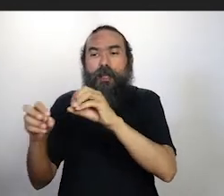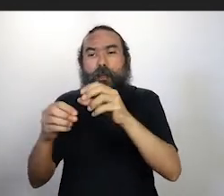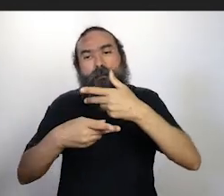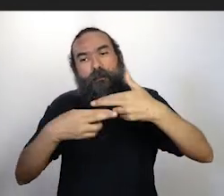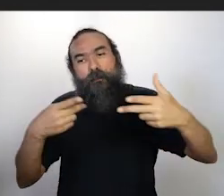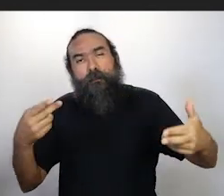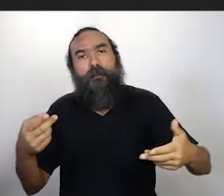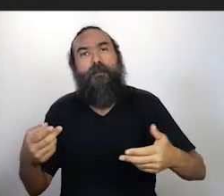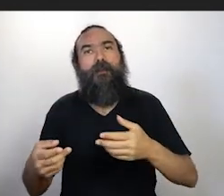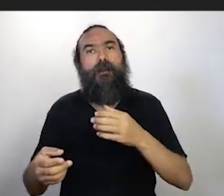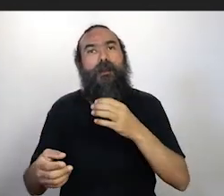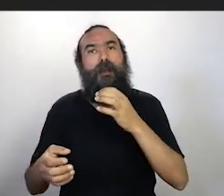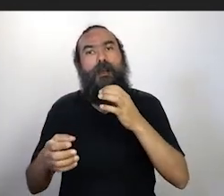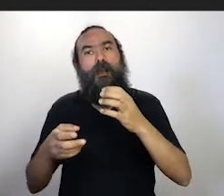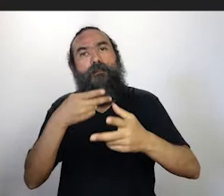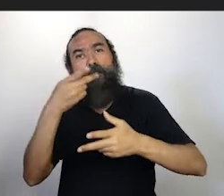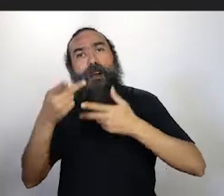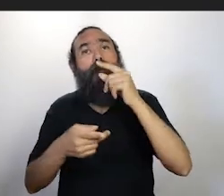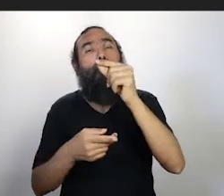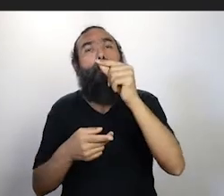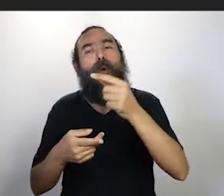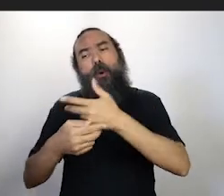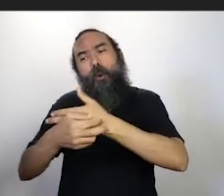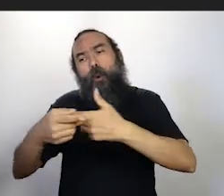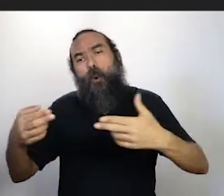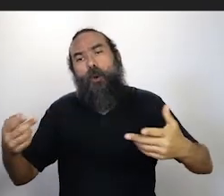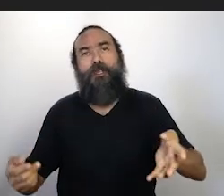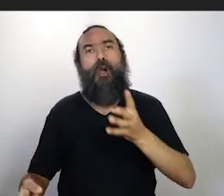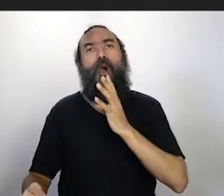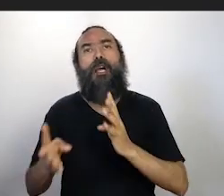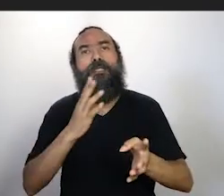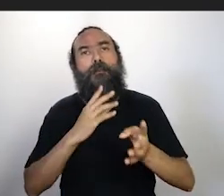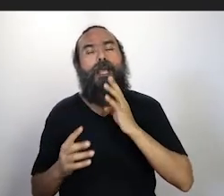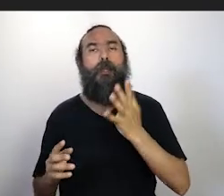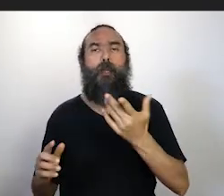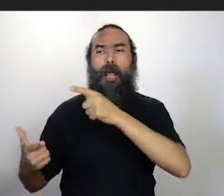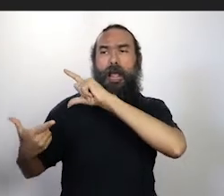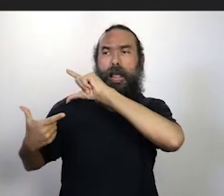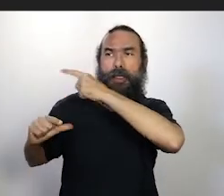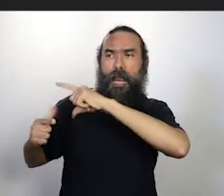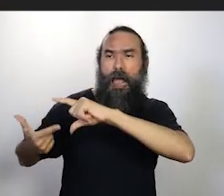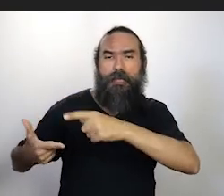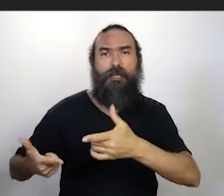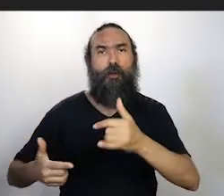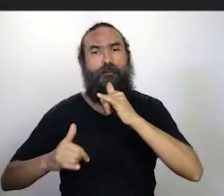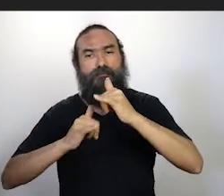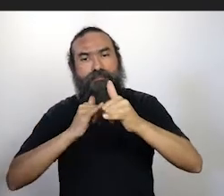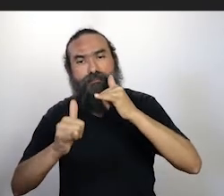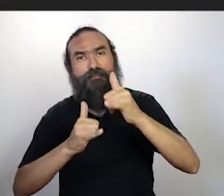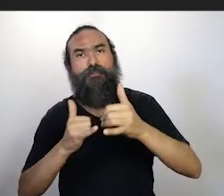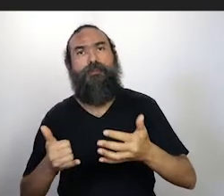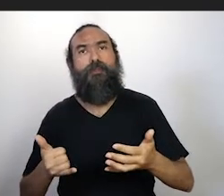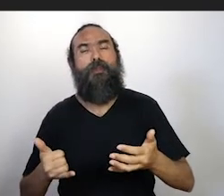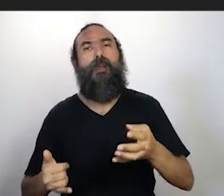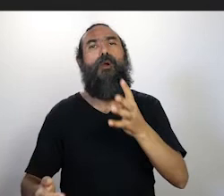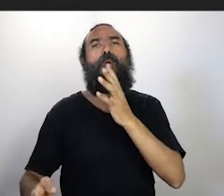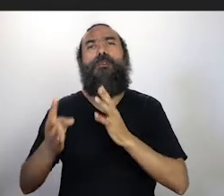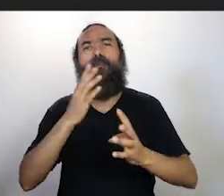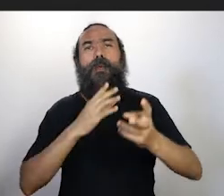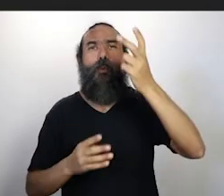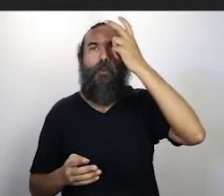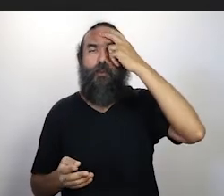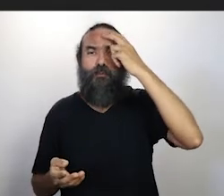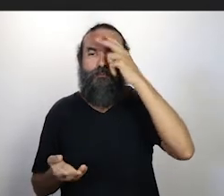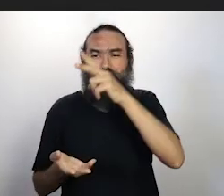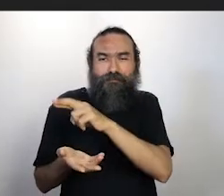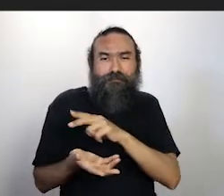dentro dessa programação, né, o conhecimento, a divulgação dessas tradições, o entendimento da cultura enquanto um